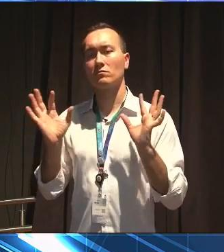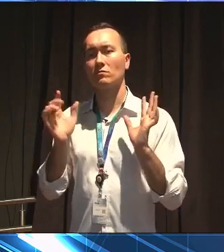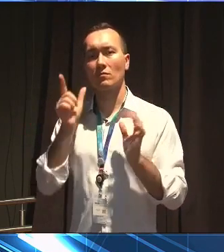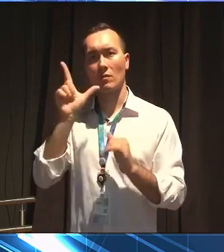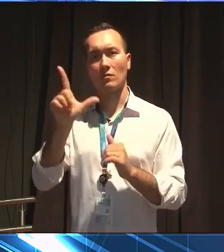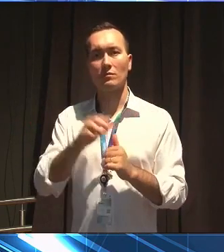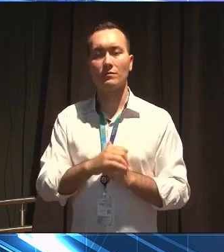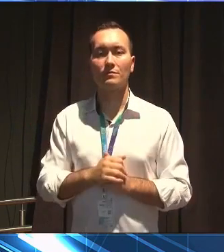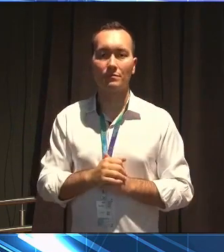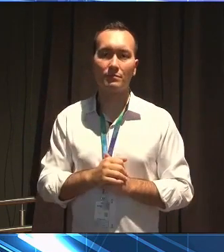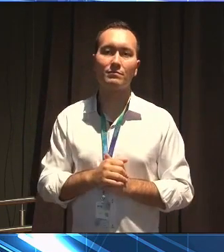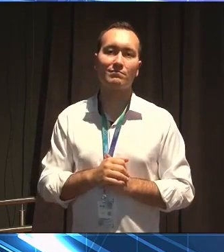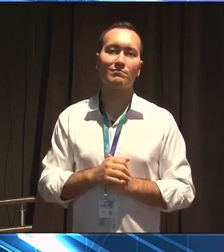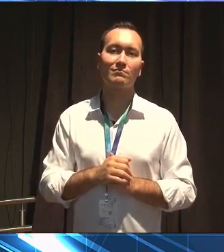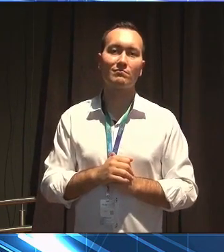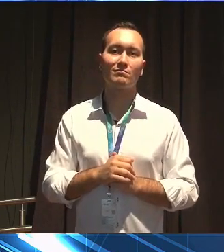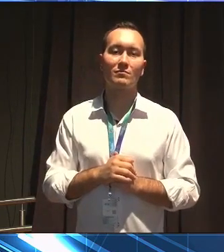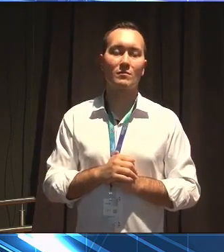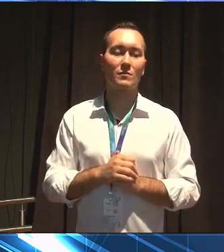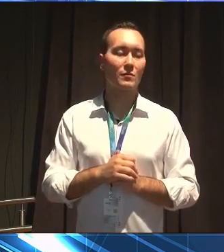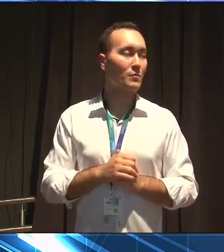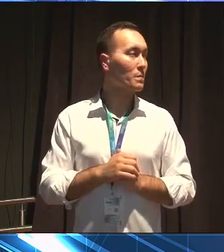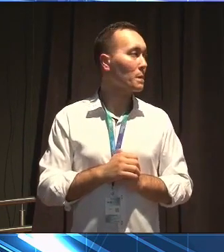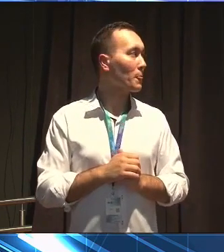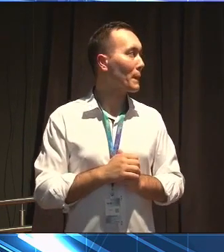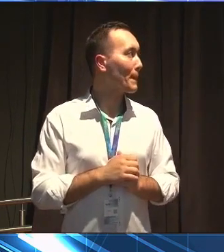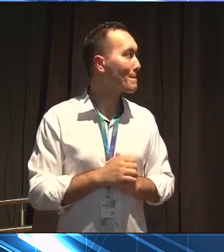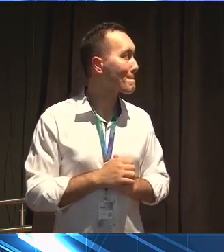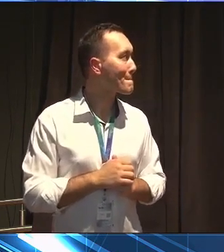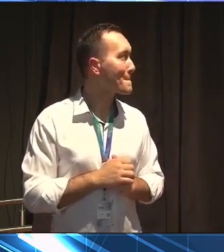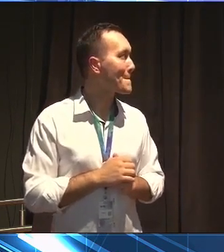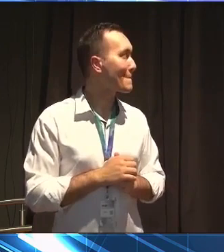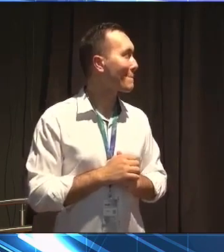a alguns lugares da a minha aplicação, alguns endpoints.